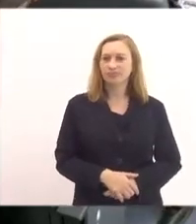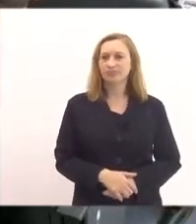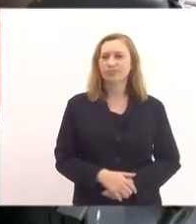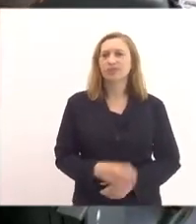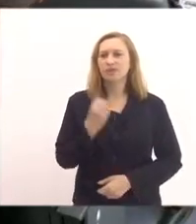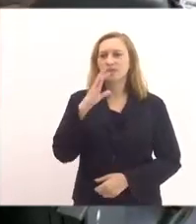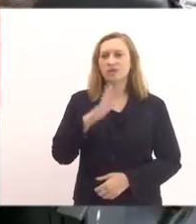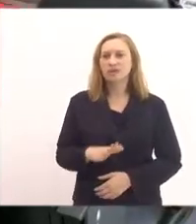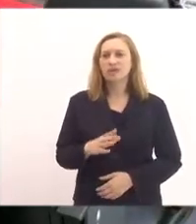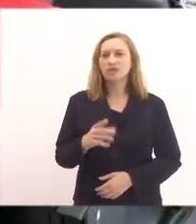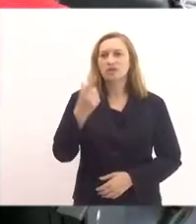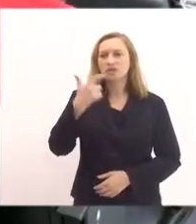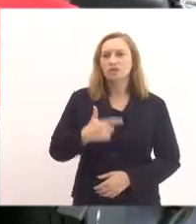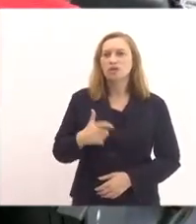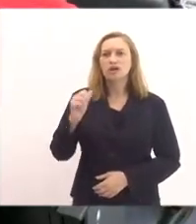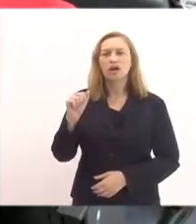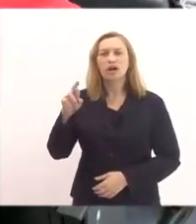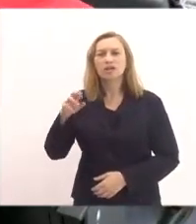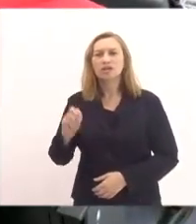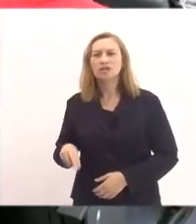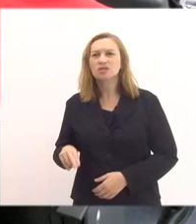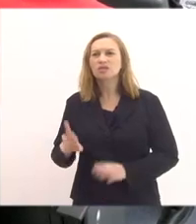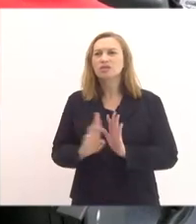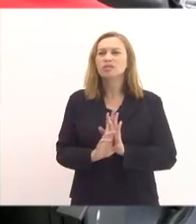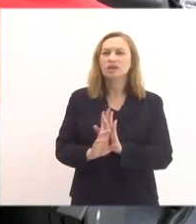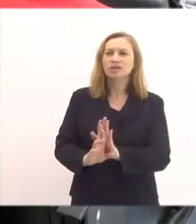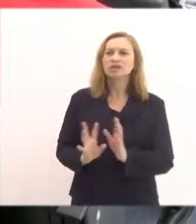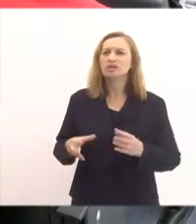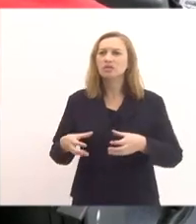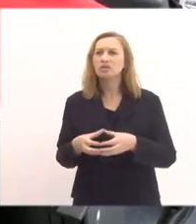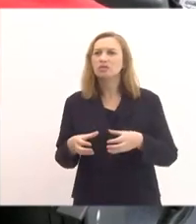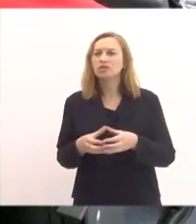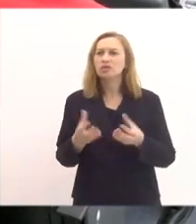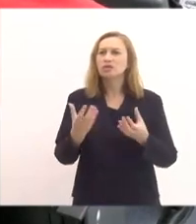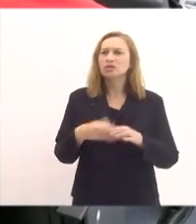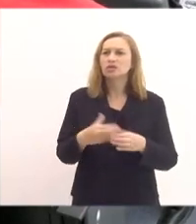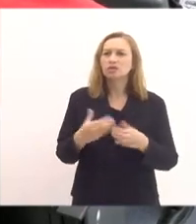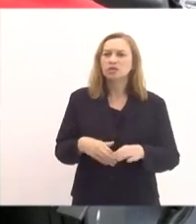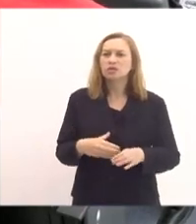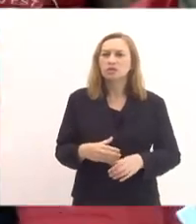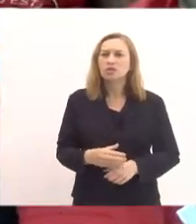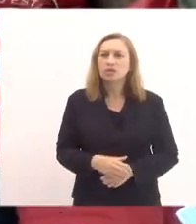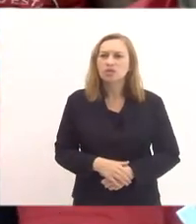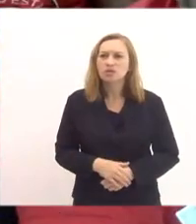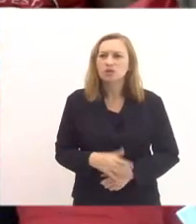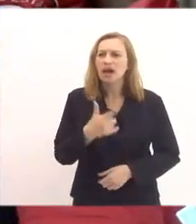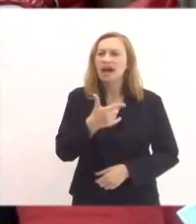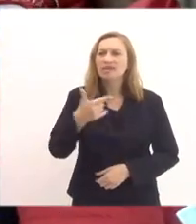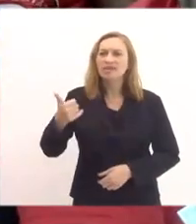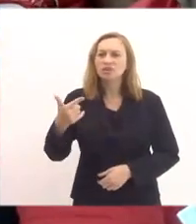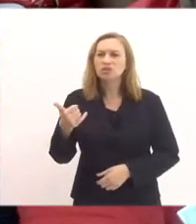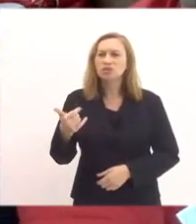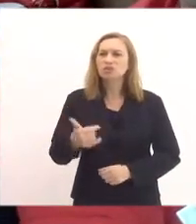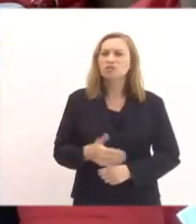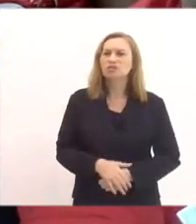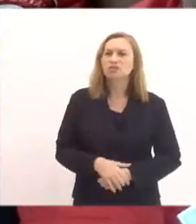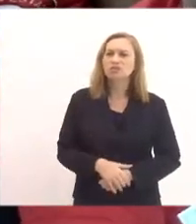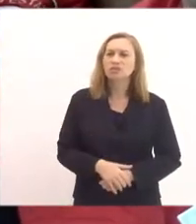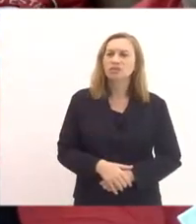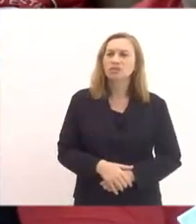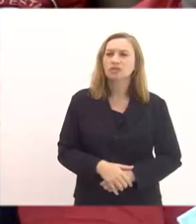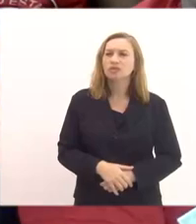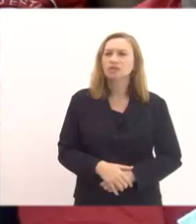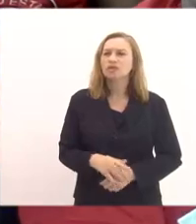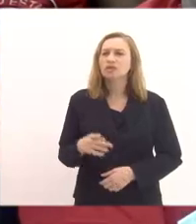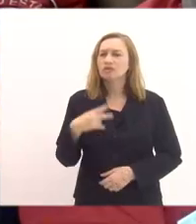tarde mais uma vez. Eu sou Anderson Nogueira, sou representante na comissão do concurso Condutor Operador de Viatura 2012. Queria só